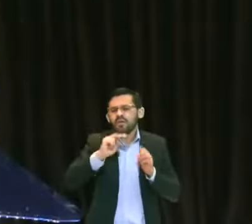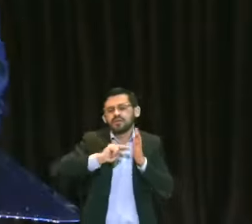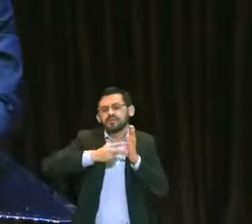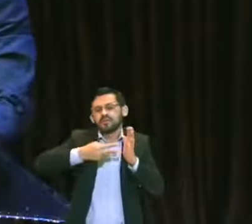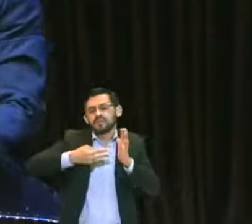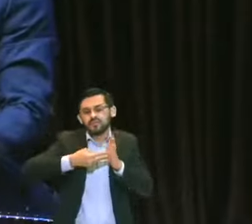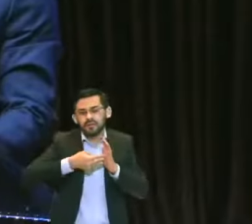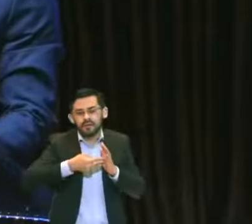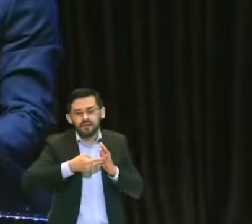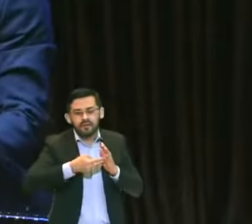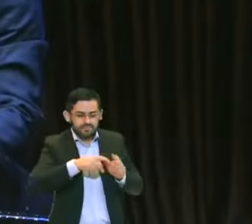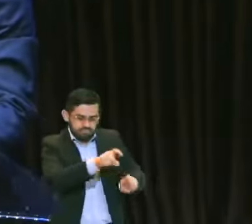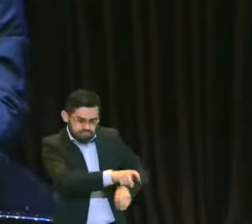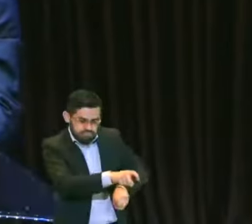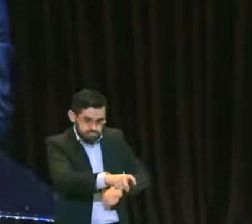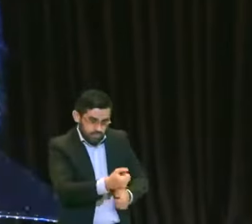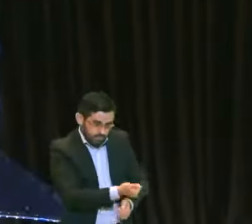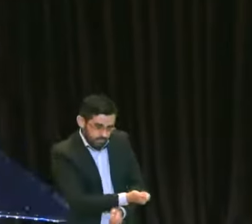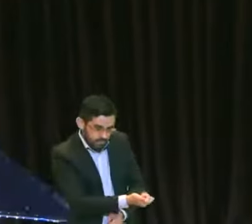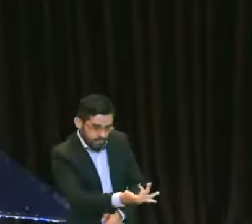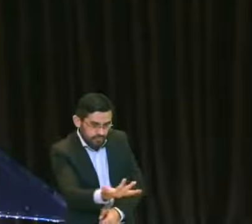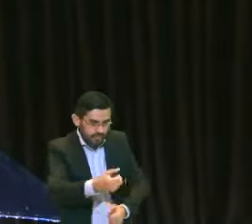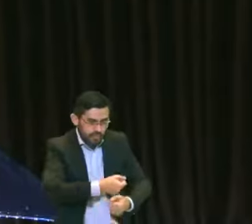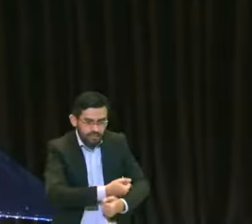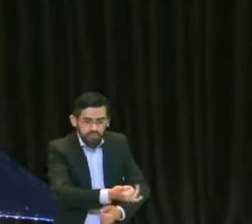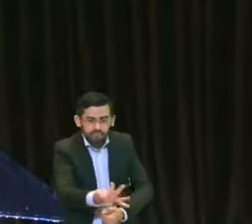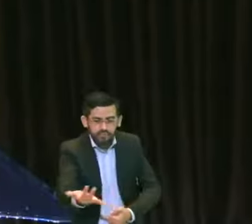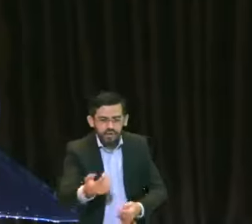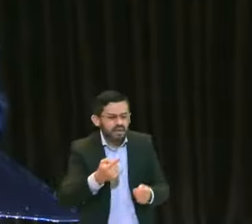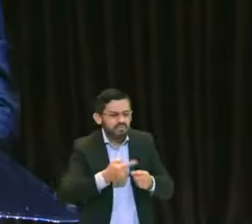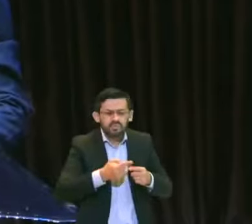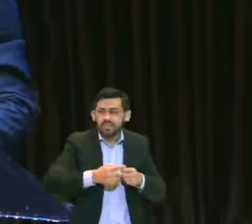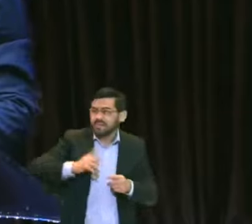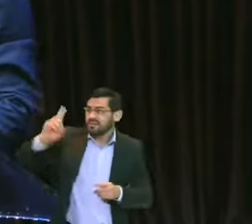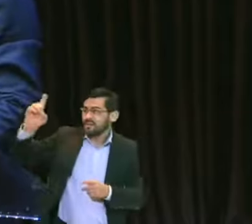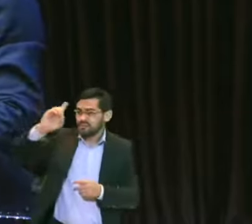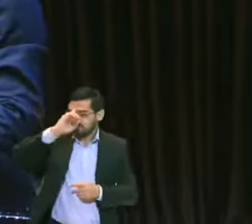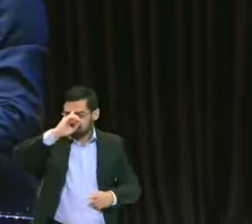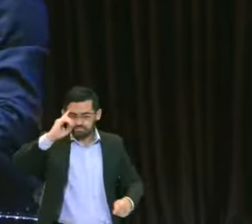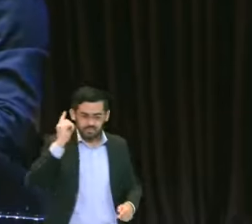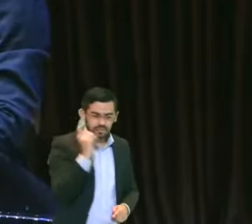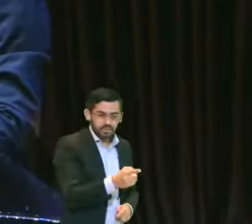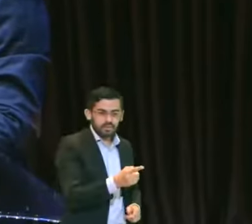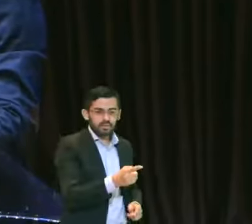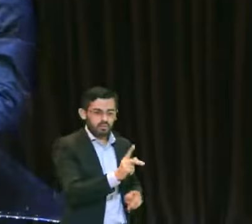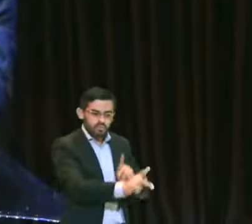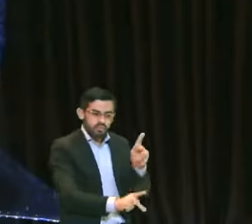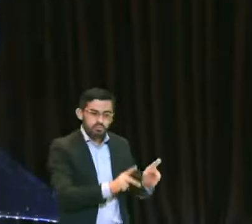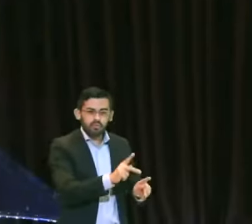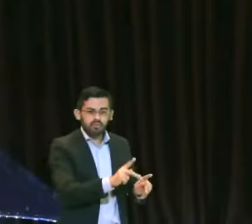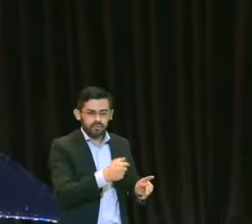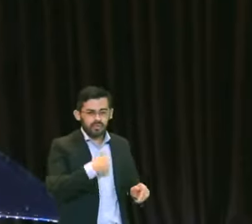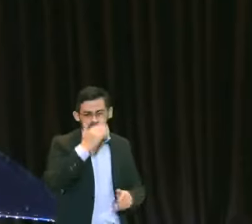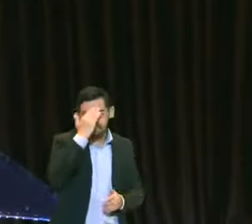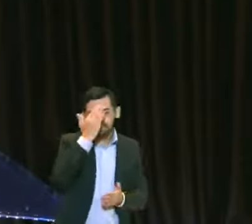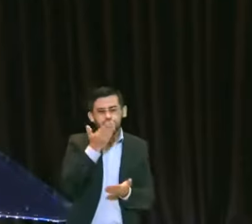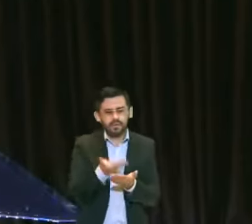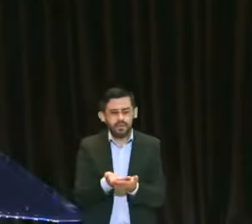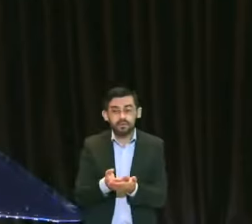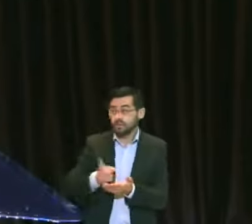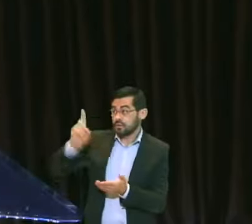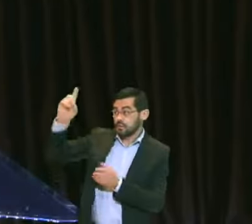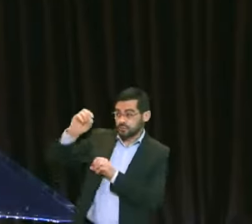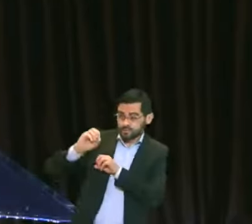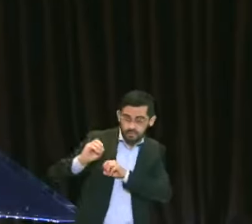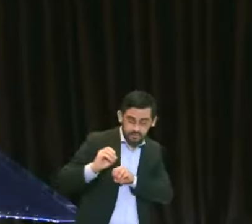na Babilônia? Por que Deus deu essa ordem? Eu creio que Deus queria ensinar algo ao